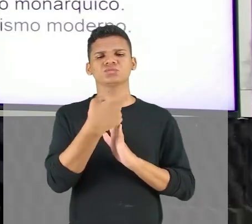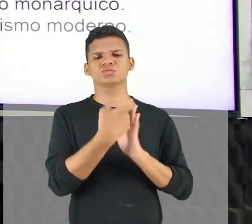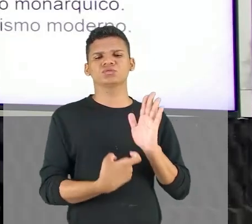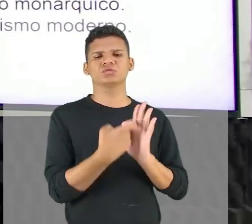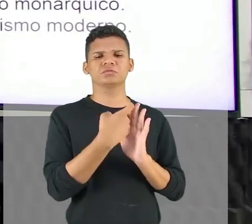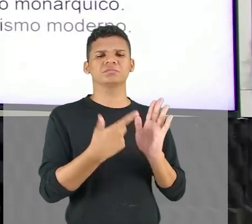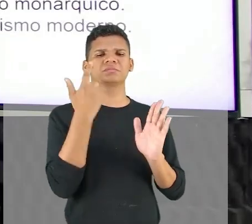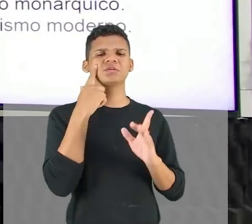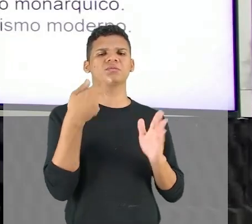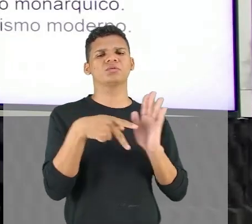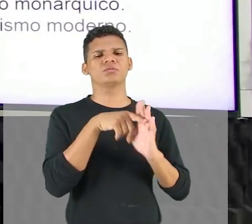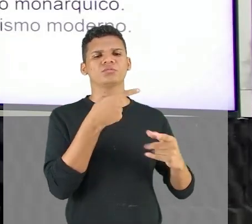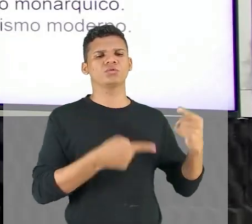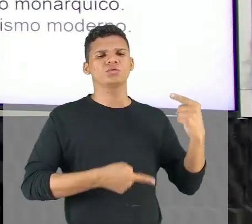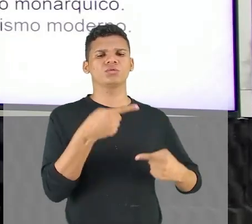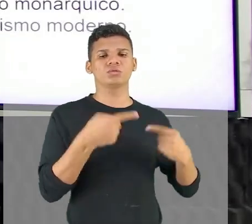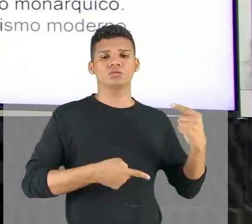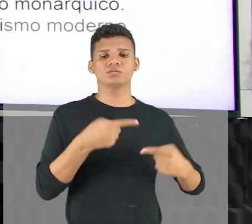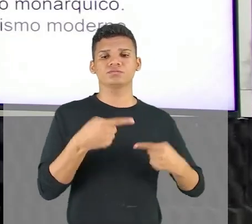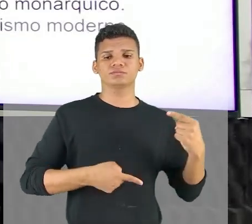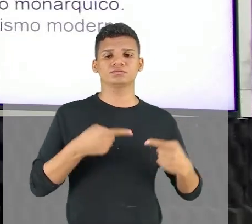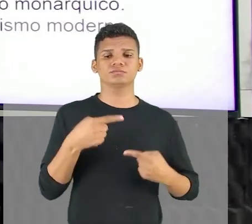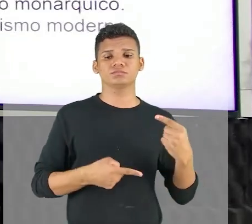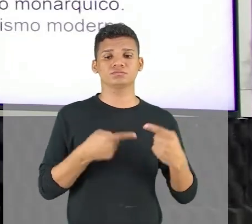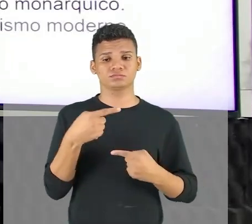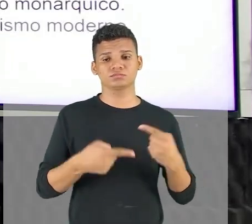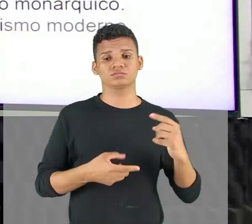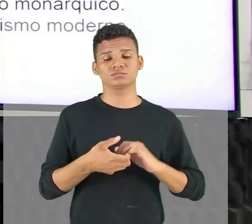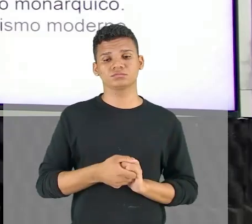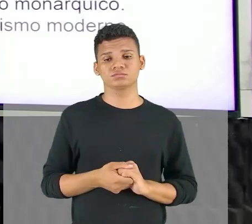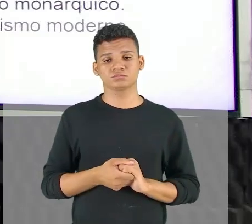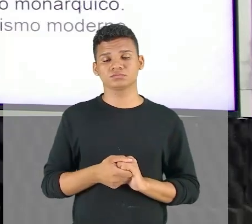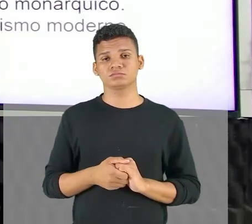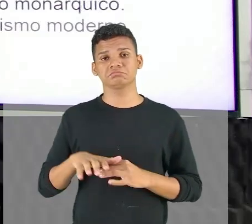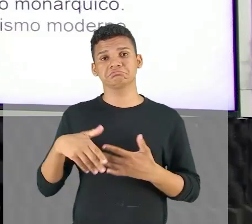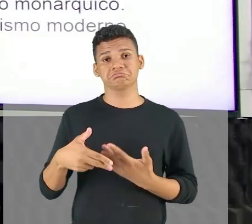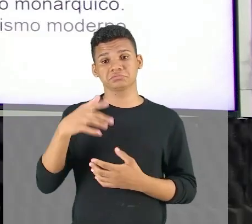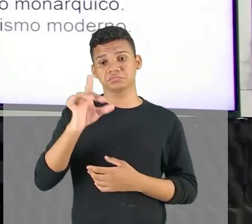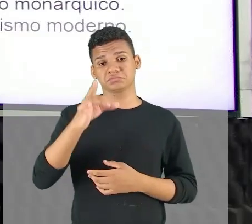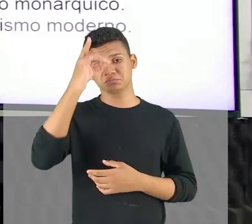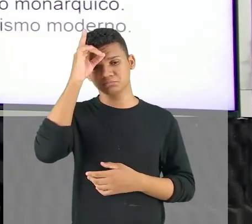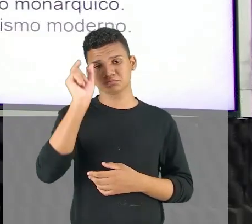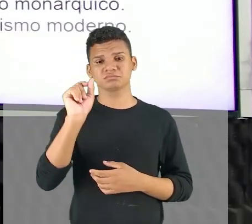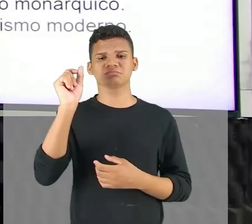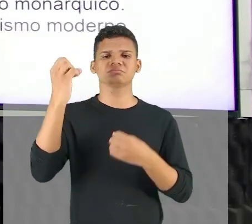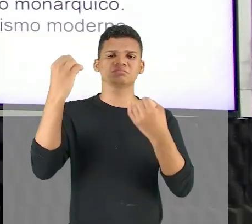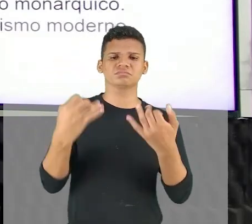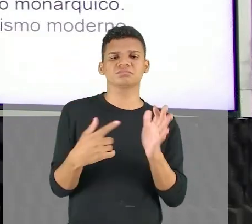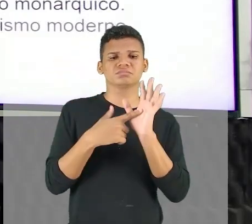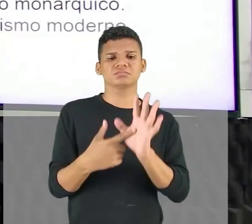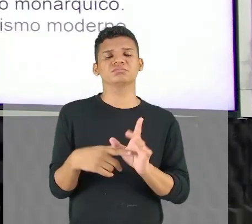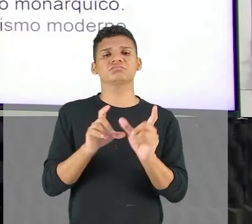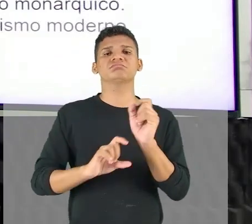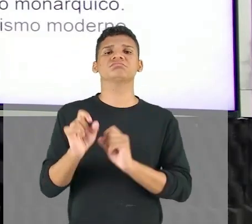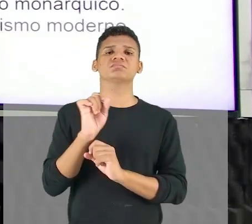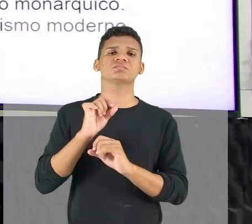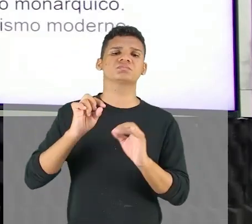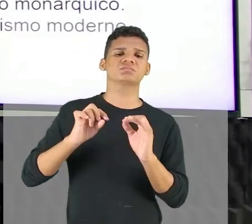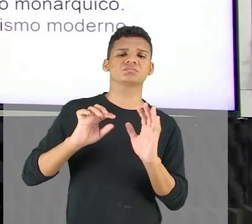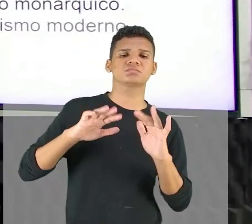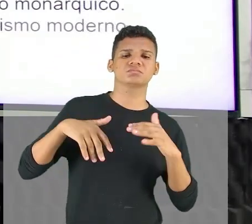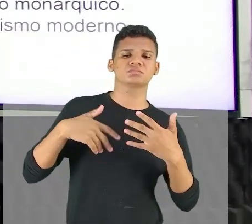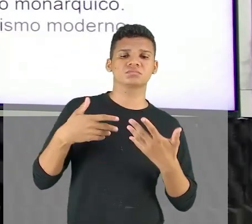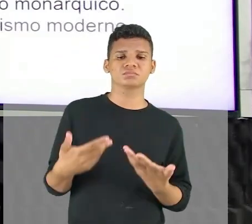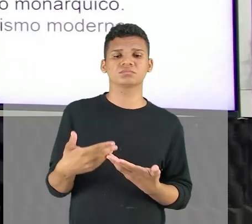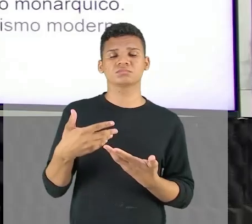pensamento político, no contexto do pensamento político, perdão, a ideia apresentada mostra-se